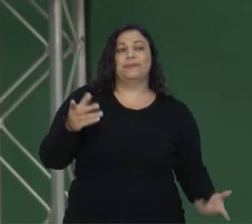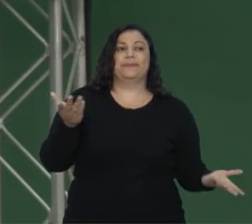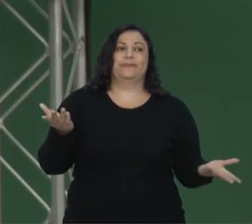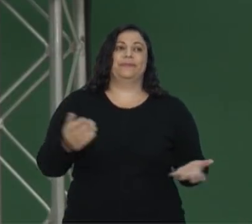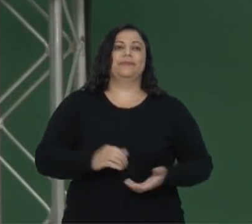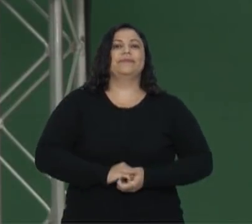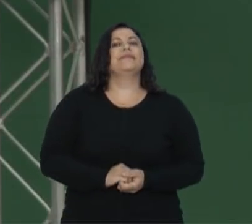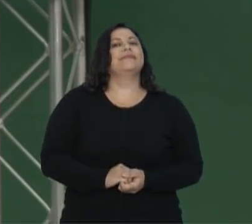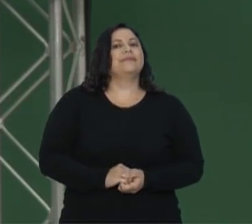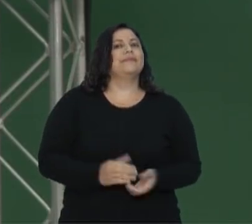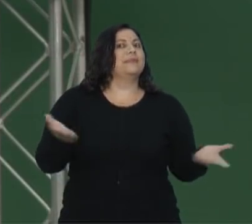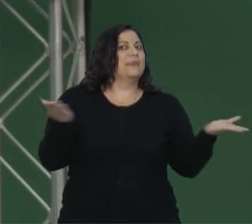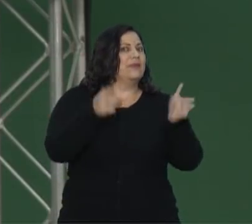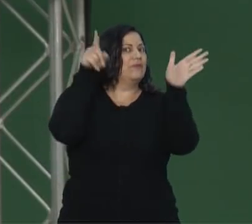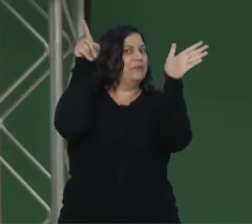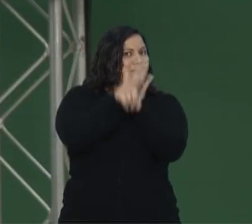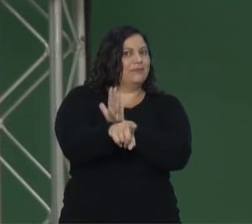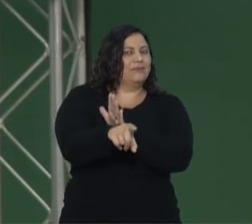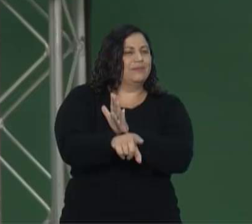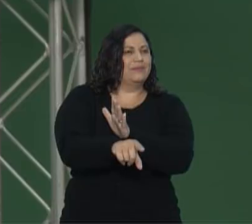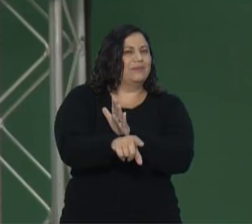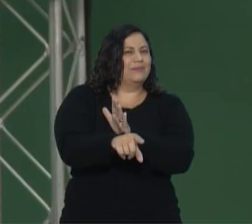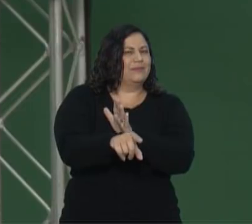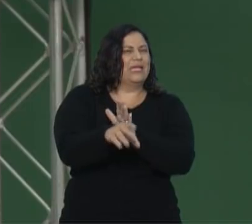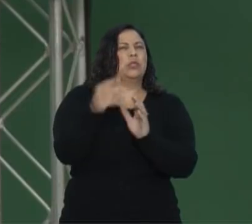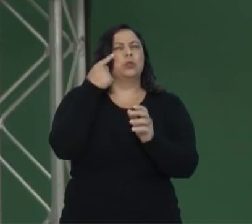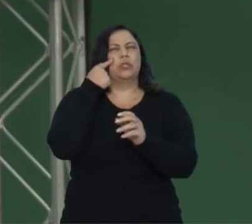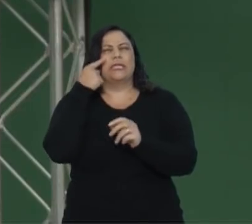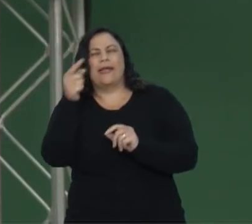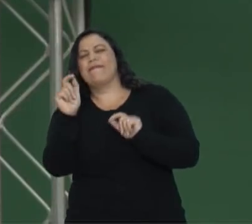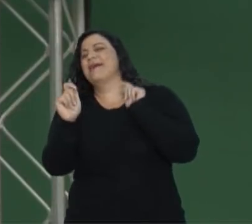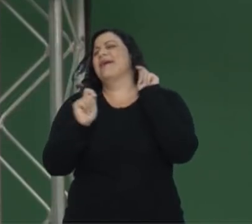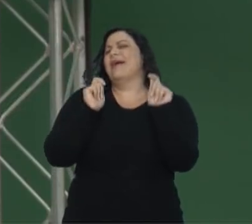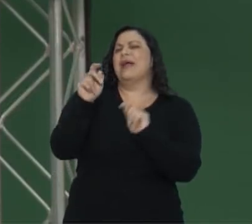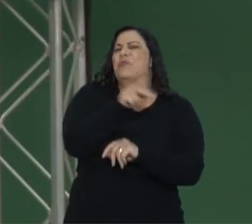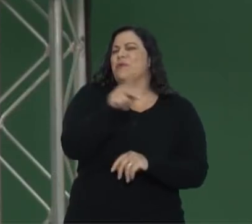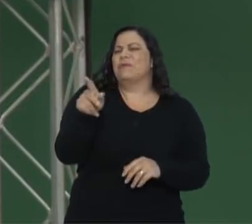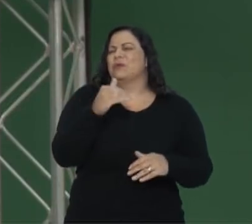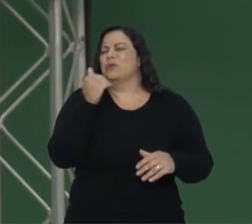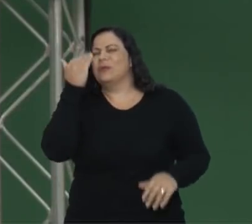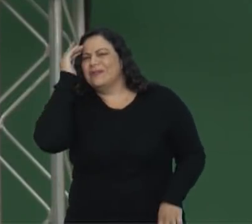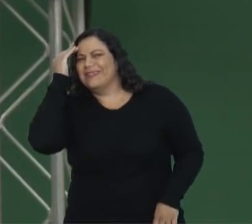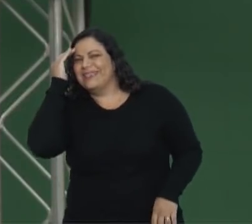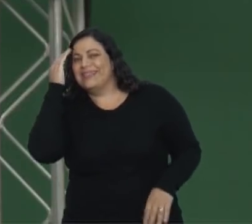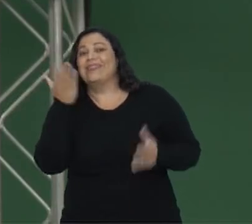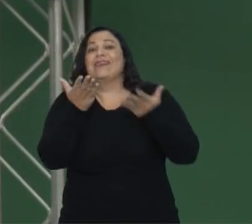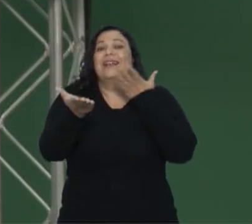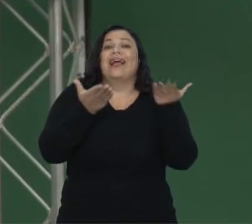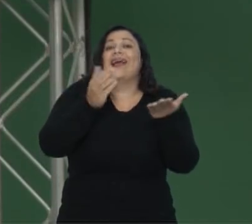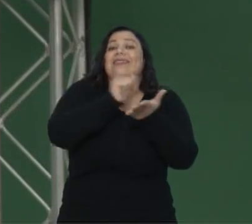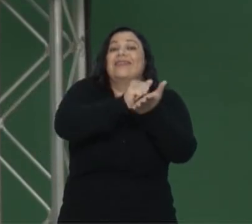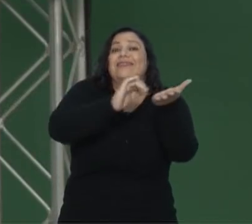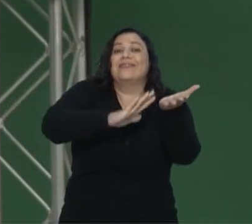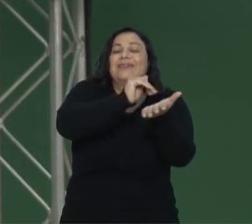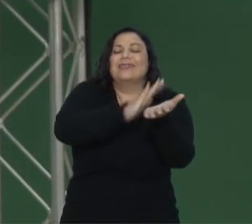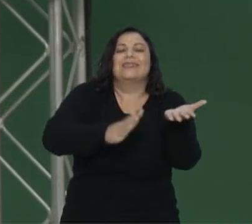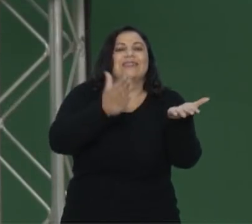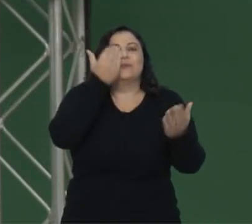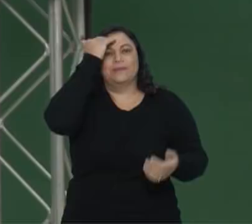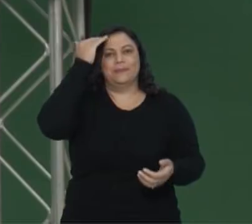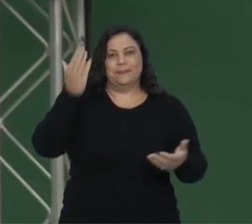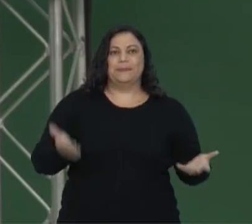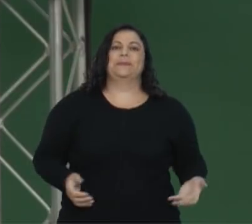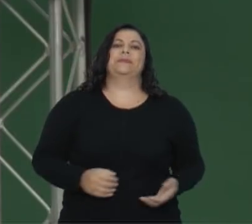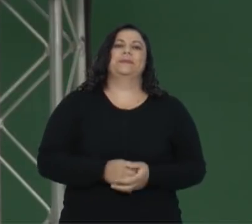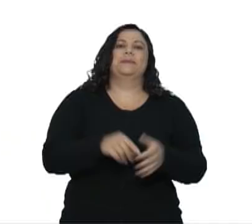natureza. Vamos para o nosso quiz? Vocês já estavam perguntando do outro lado. Fabiano, eu estou entendendo tudo, mas eu quero ver o exercício para entender.